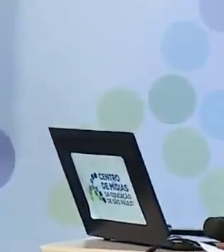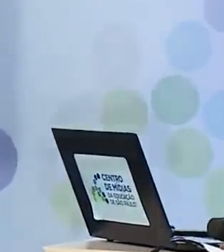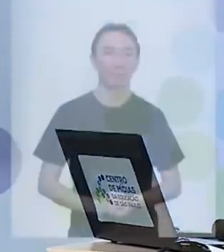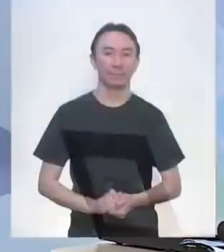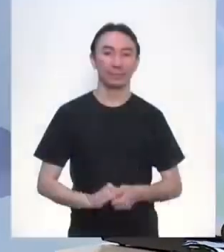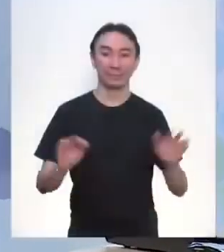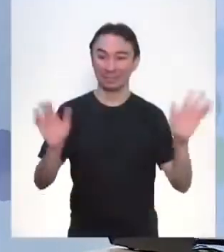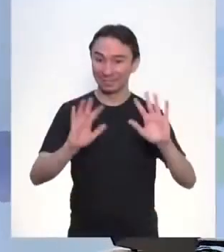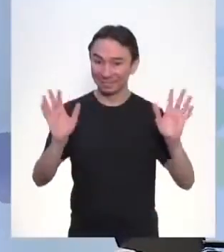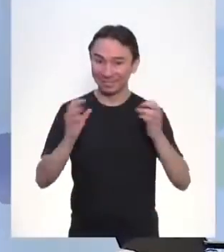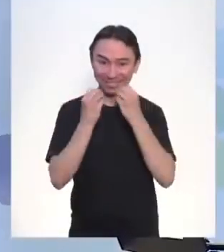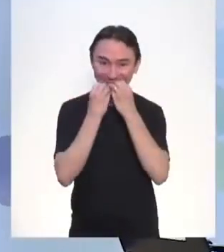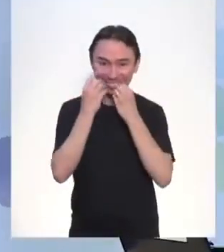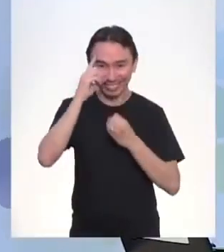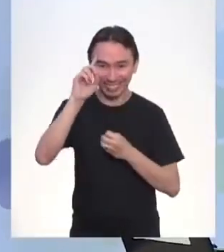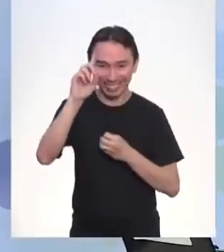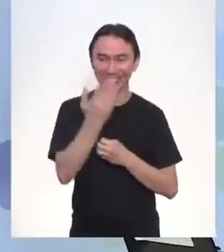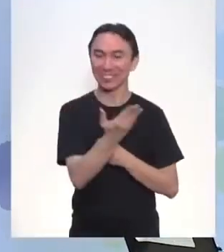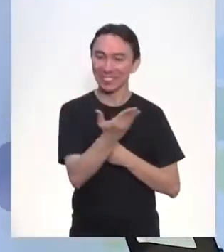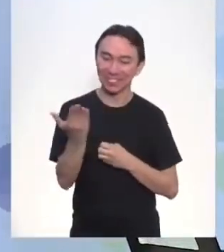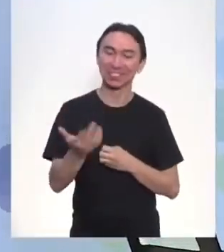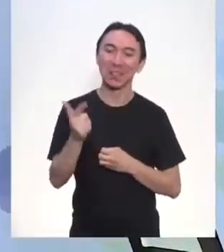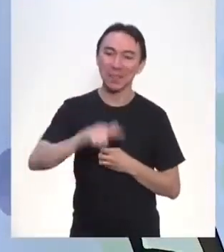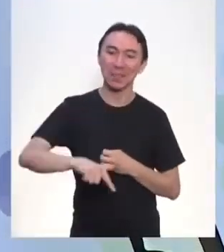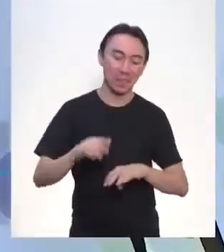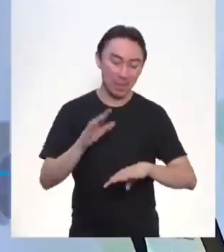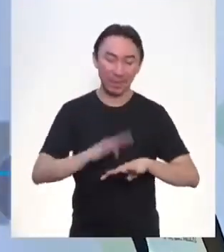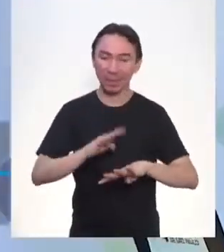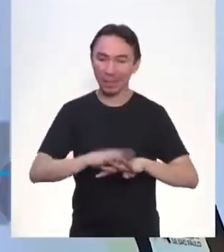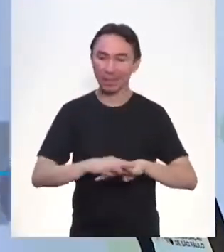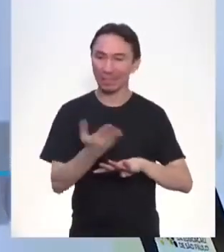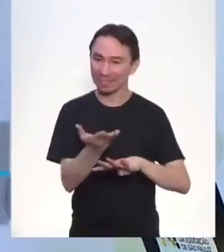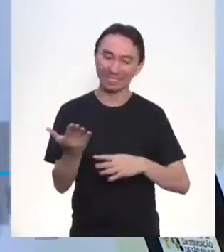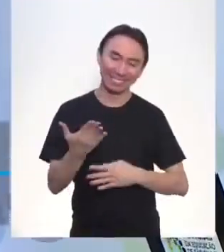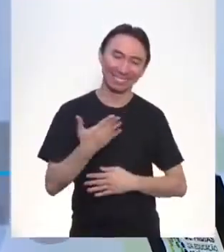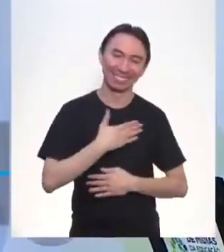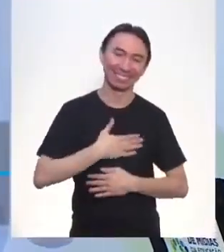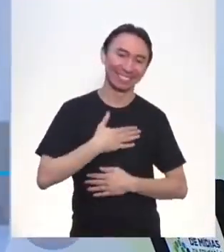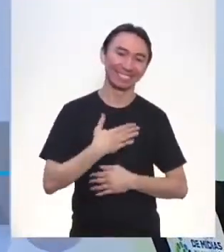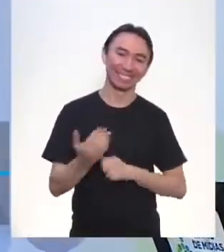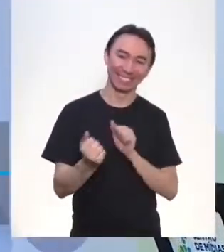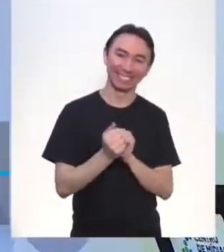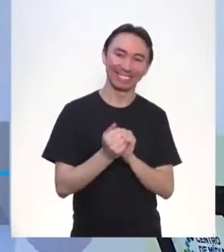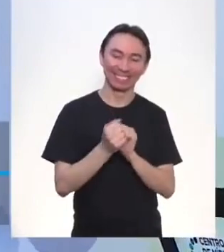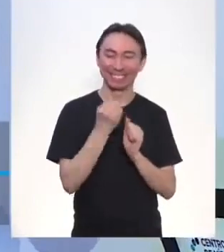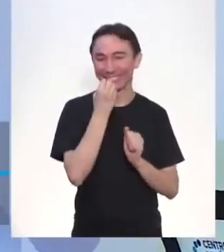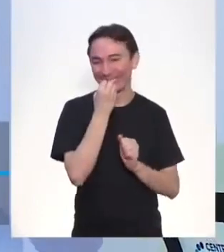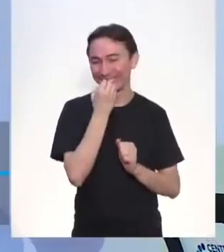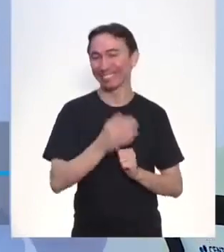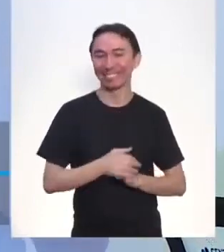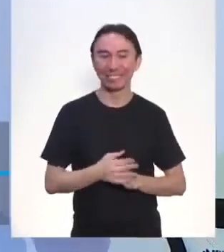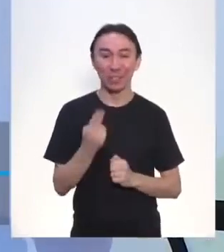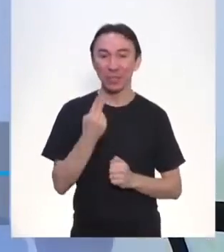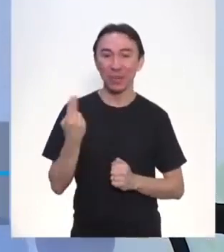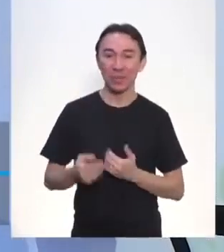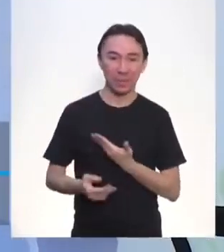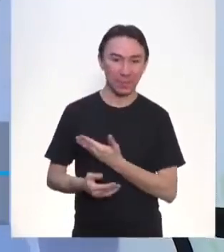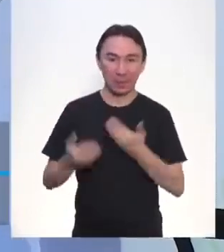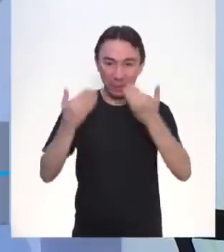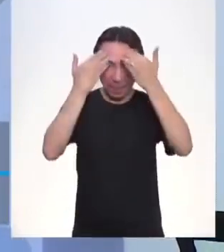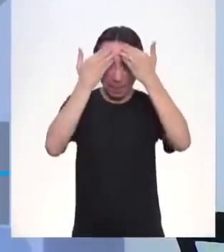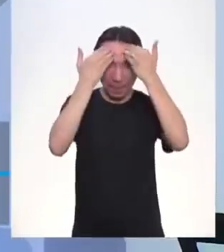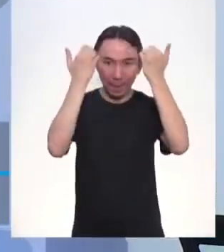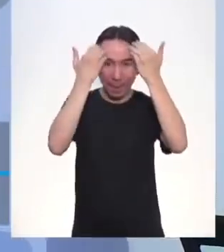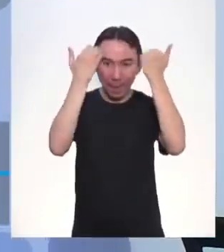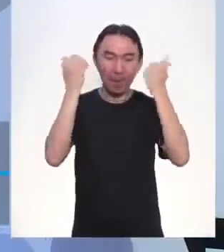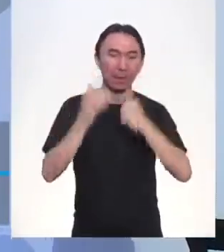Olá, bom dia! Sejam todos bem-vindos para mais uma aula de matemática. Meu nome é Jonas, vou ser o professor de vocês aqui hoje, continuar a